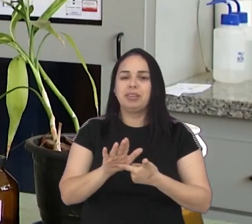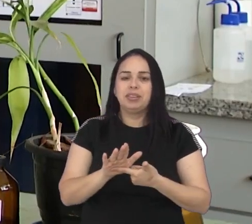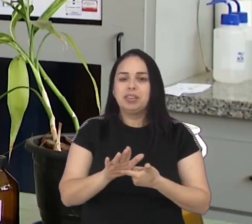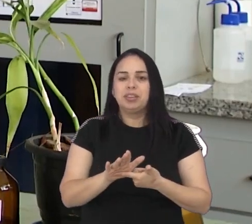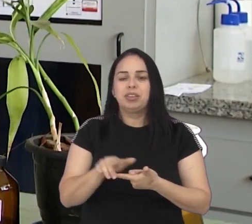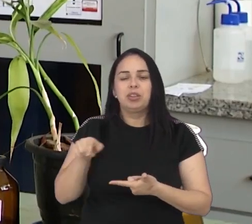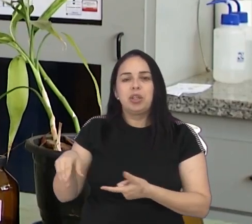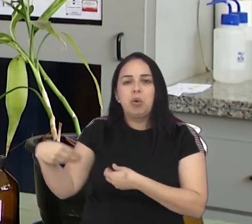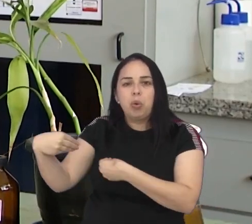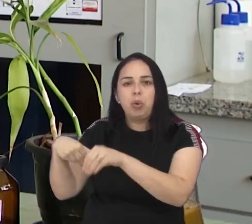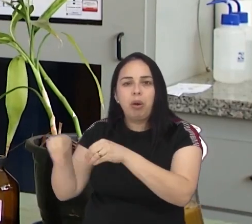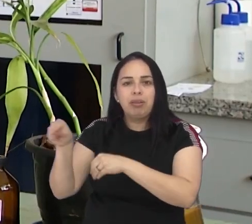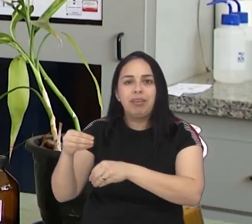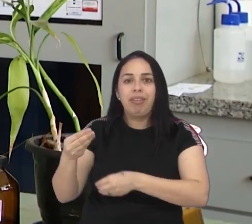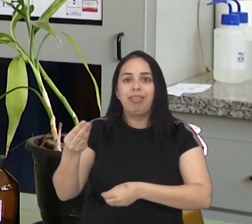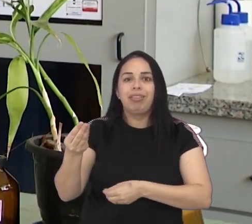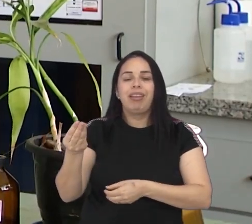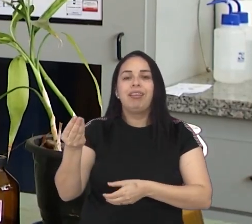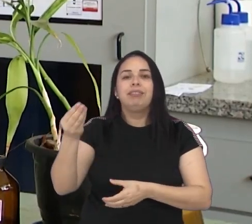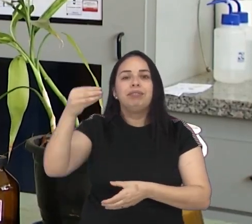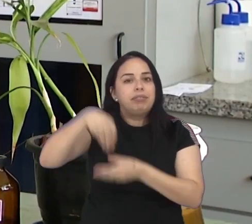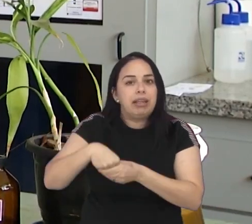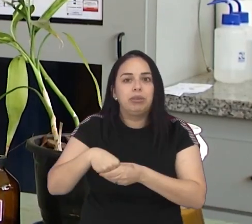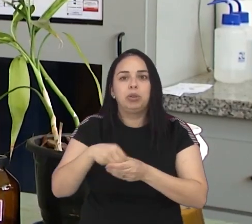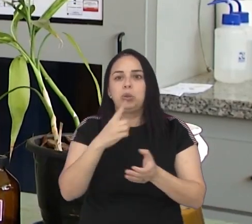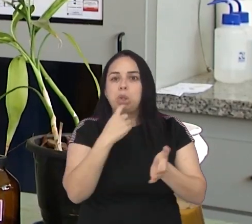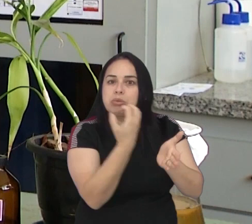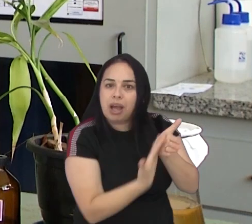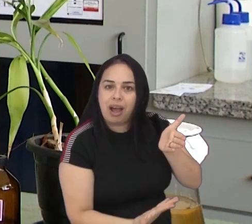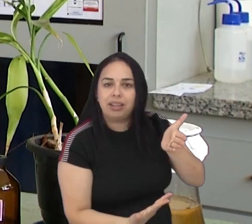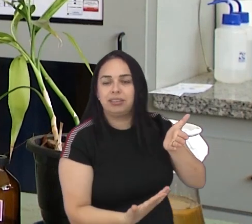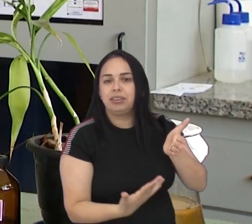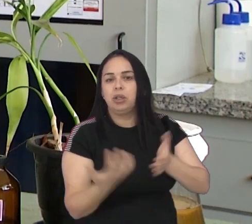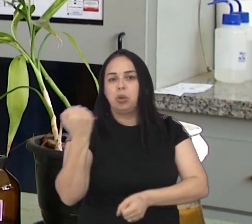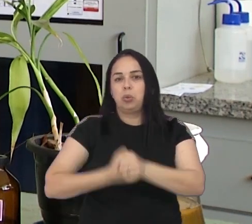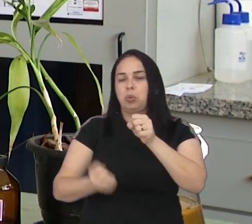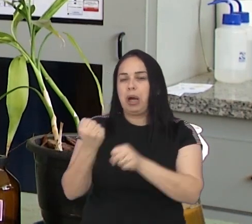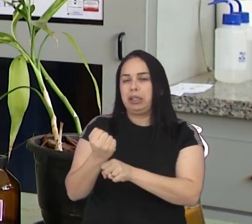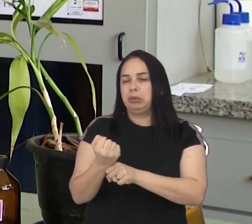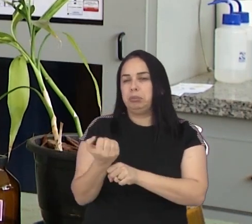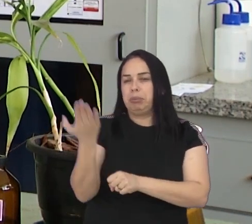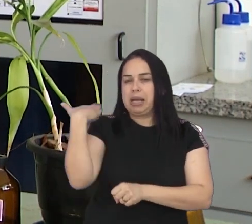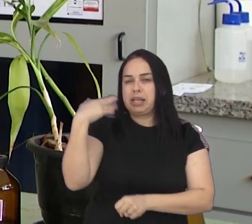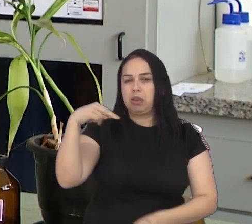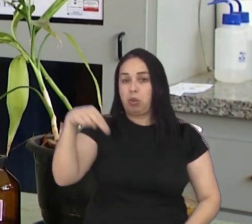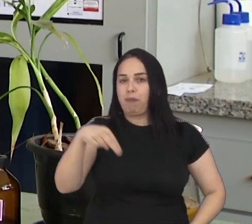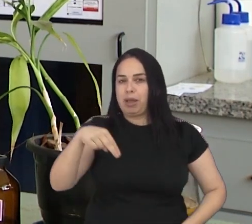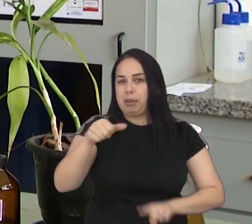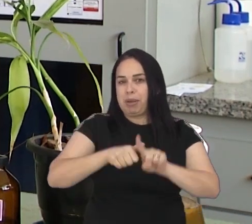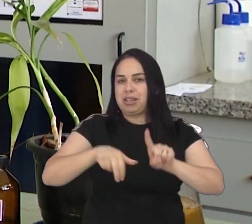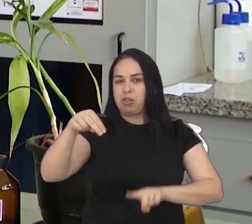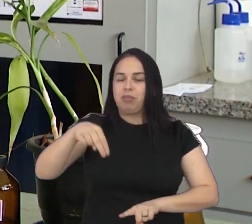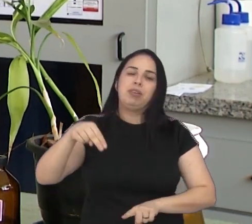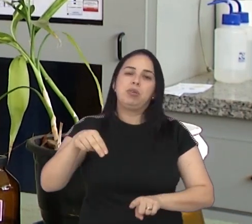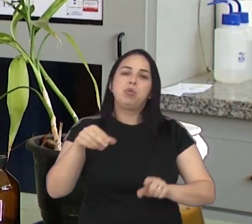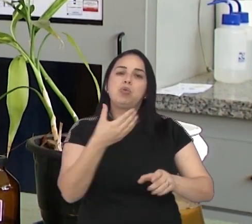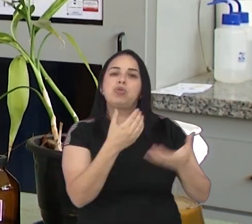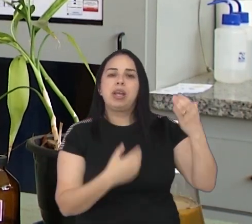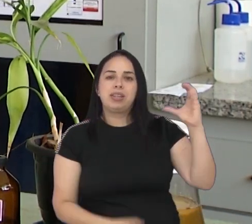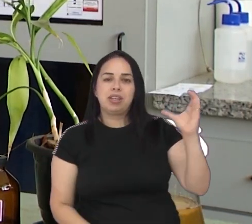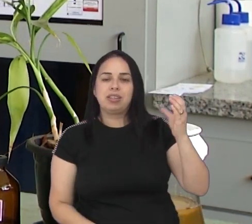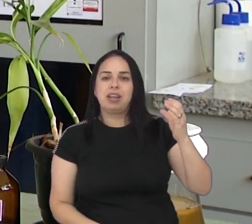alarmantes, que foi encontrado microplástico dentro do sangue. No último ano, em novembro, alguns